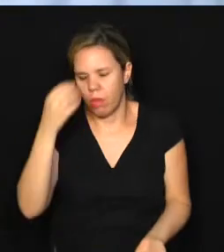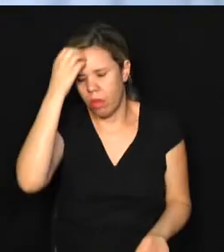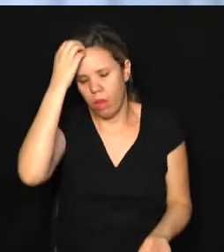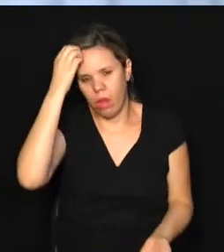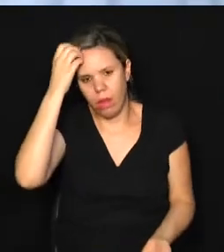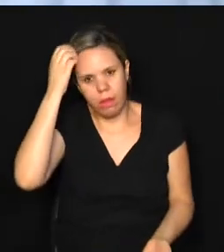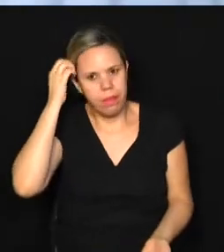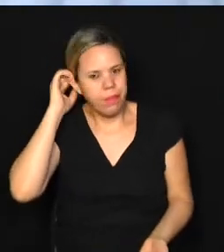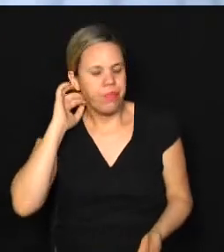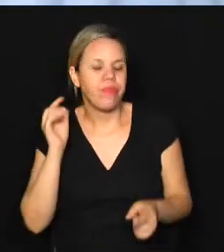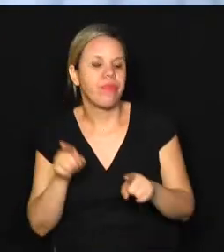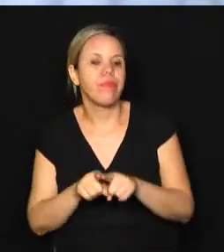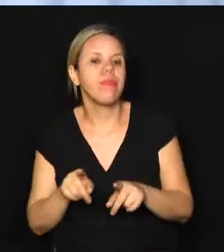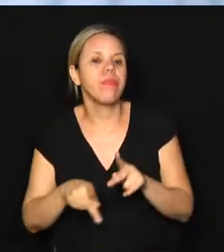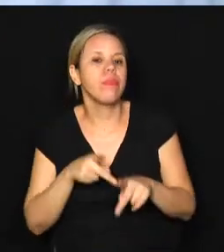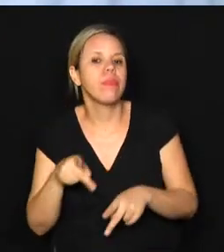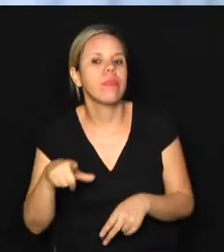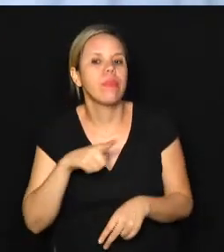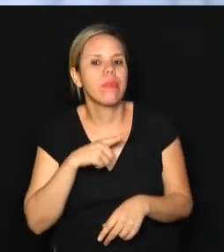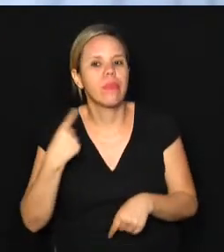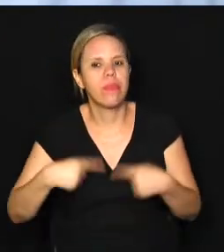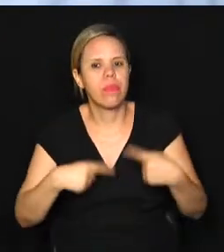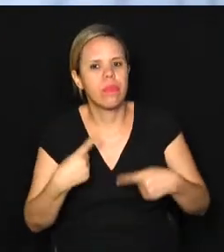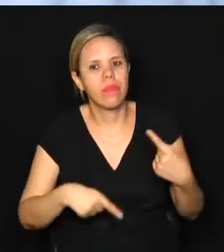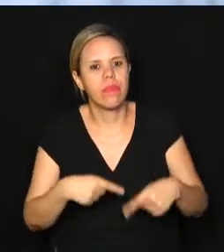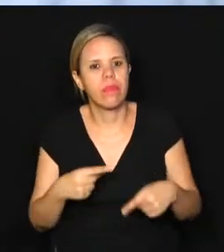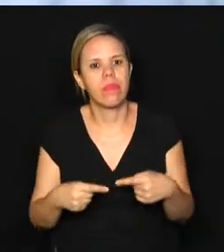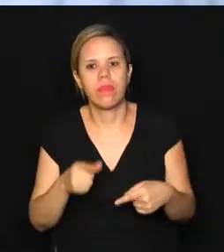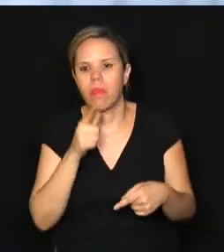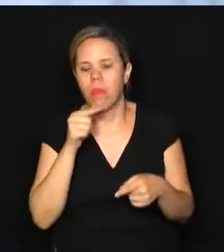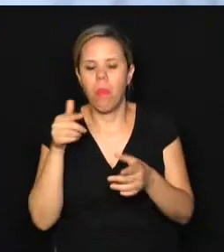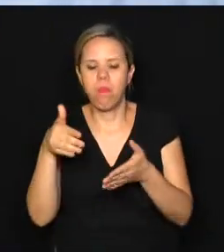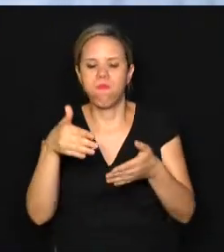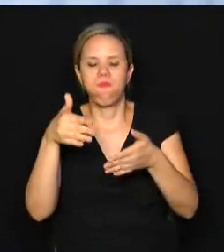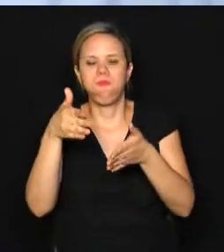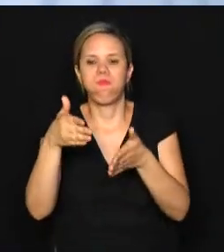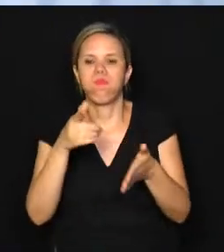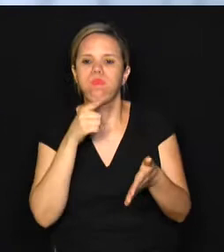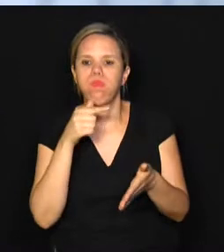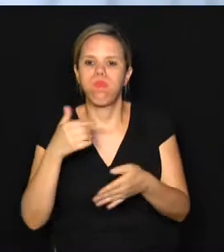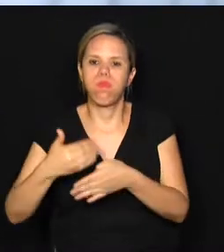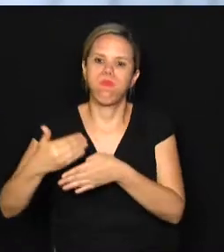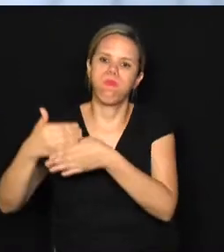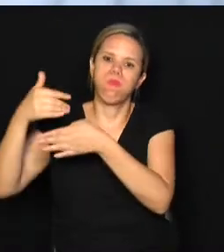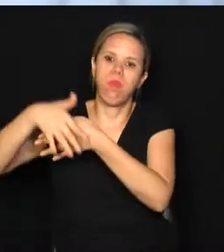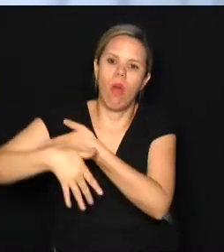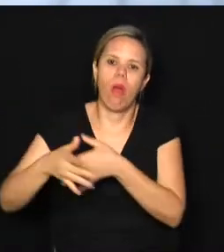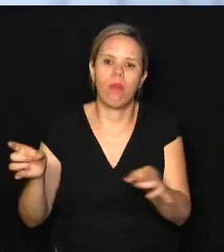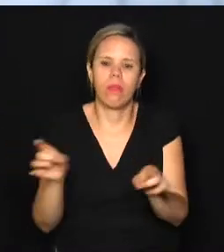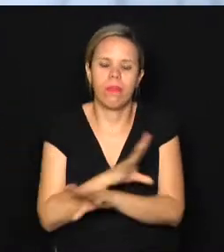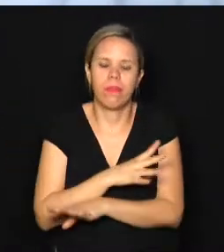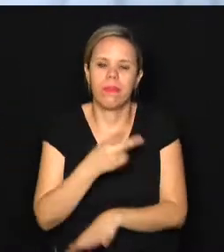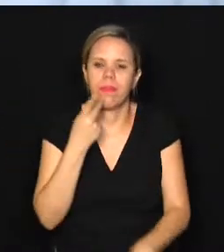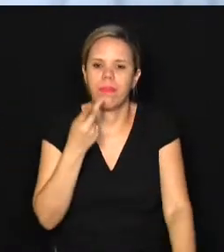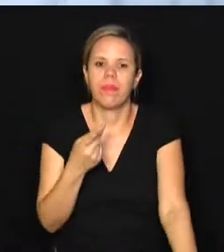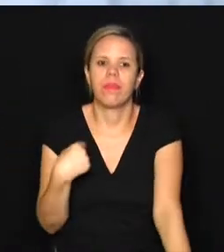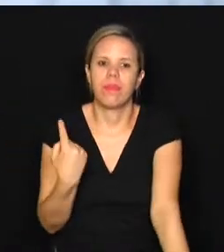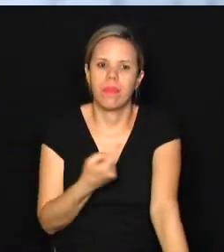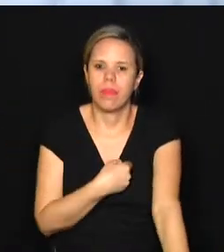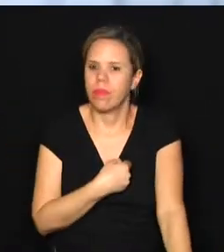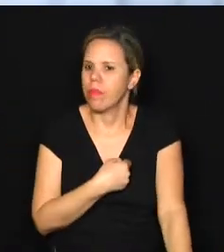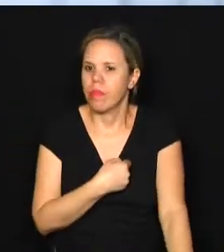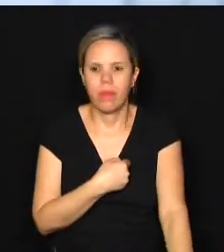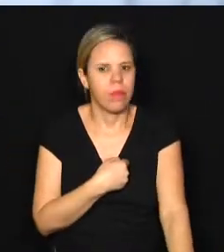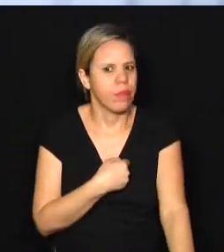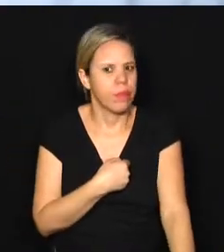dessa fraude que é esse discurso de abastecimento de água. Eu vou encerrar por aqui, dizer que a gente não